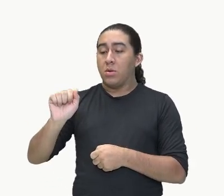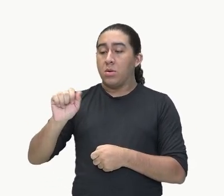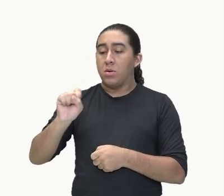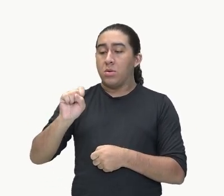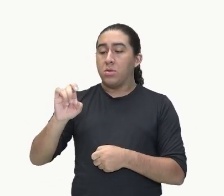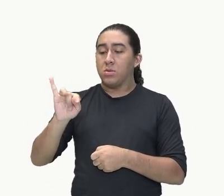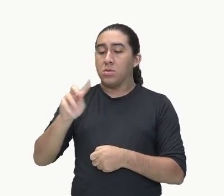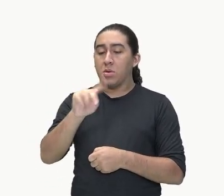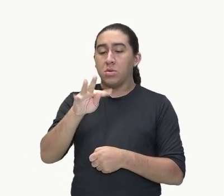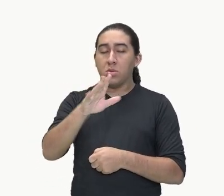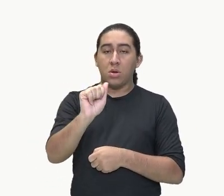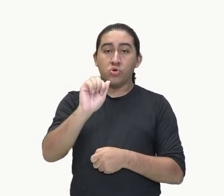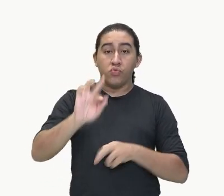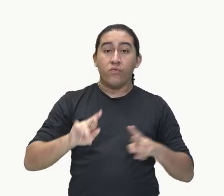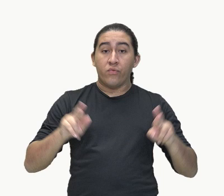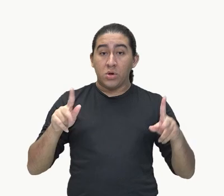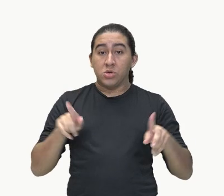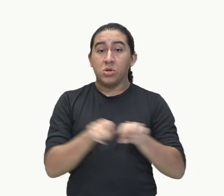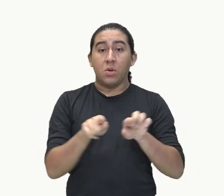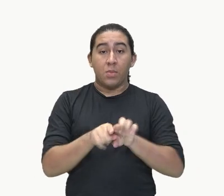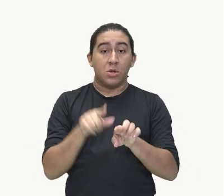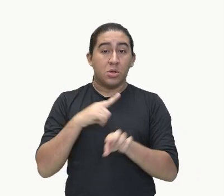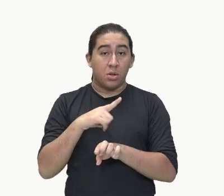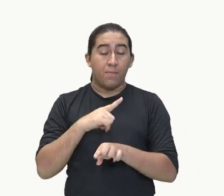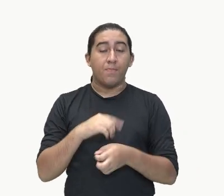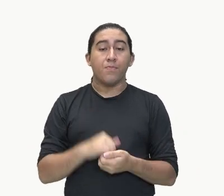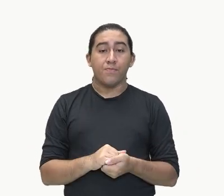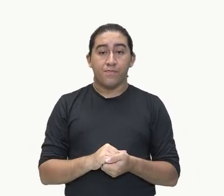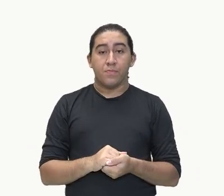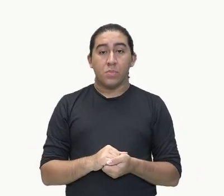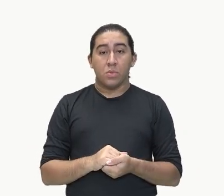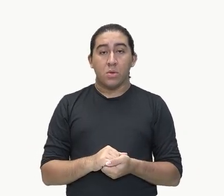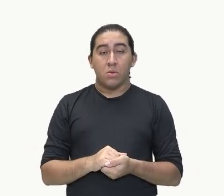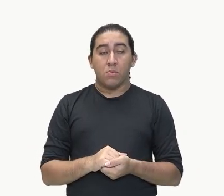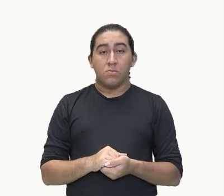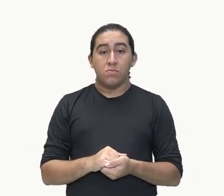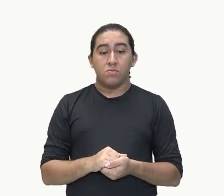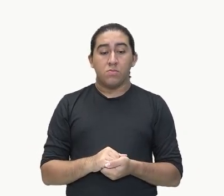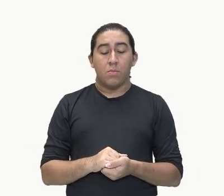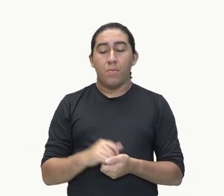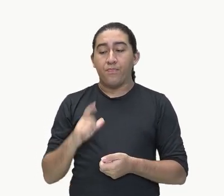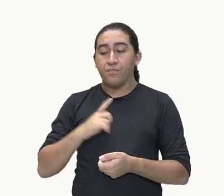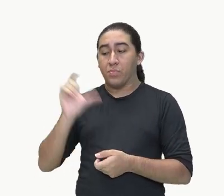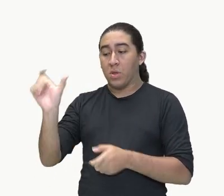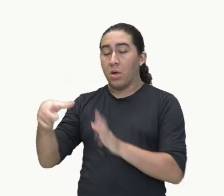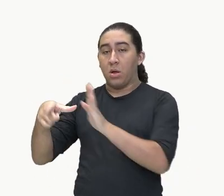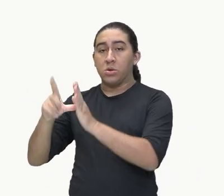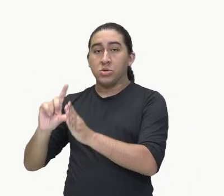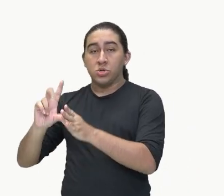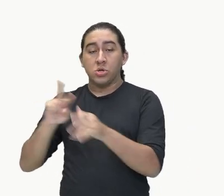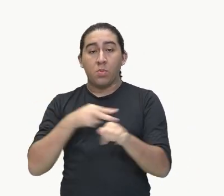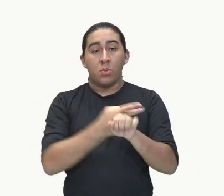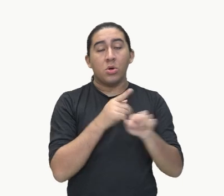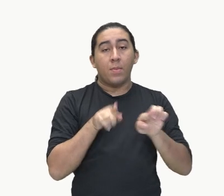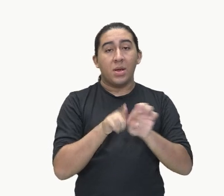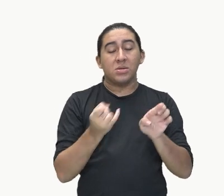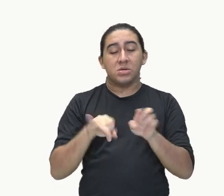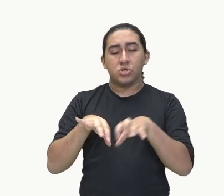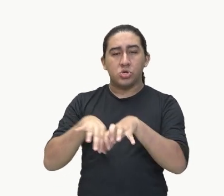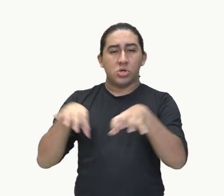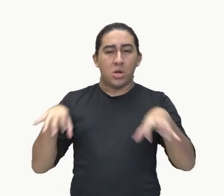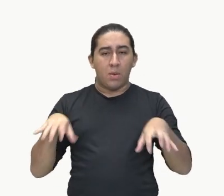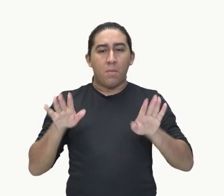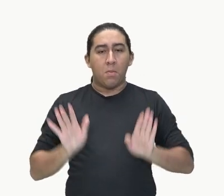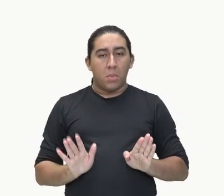é diferente, eu tenho também prefixo e sufixo, mas se eu tirar aqui, ou prefixo